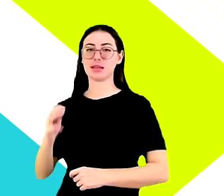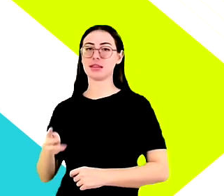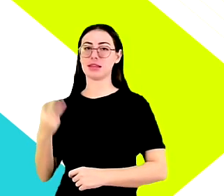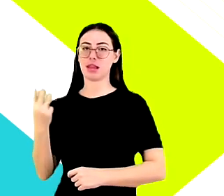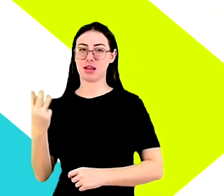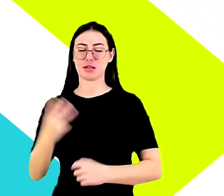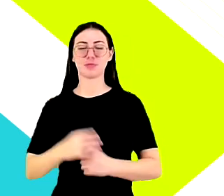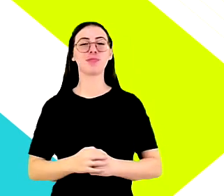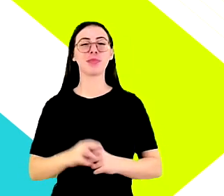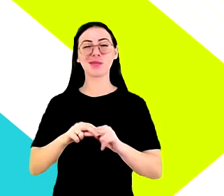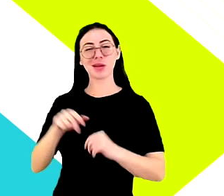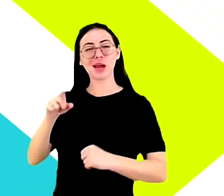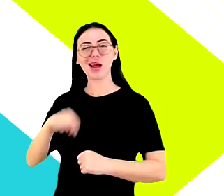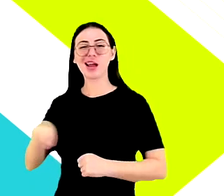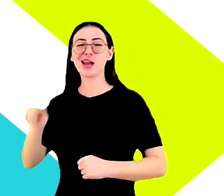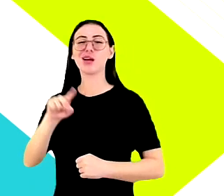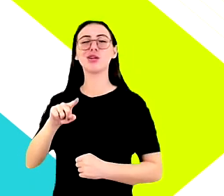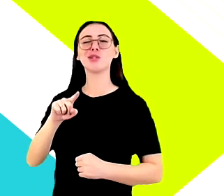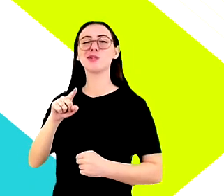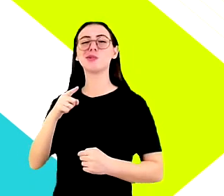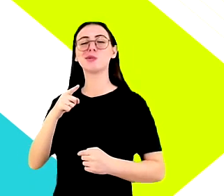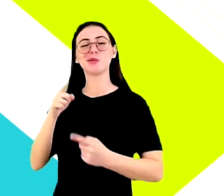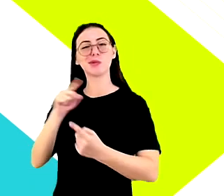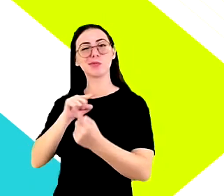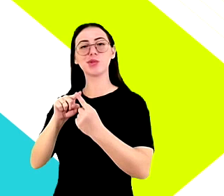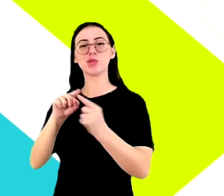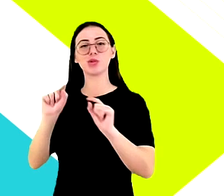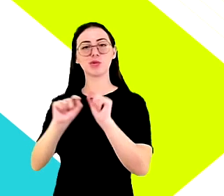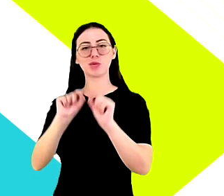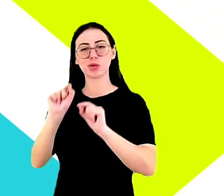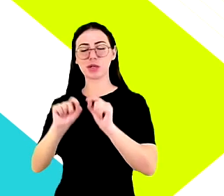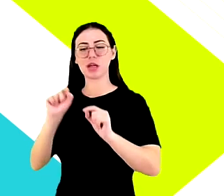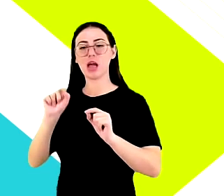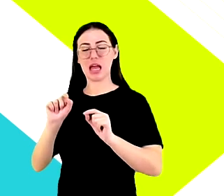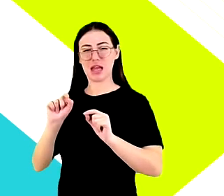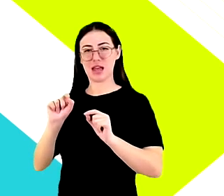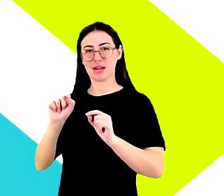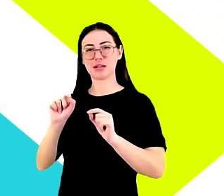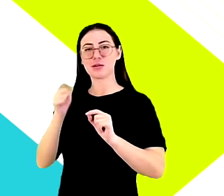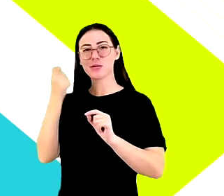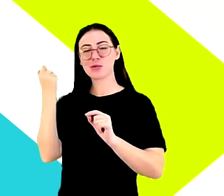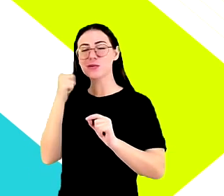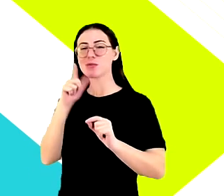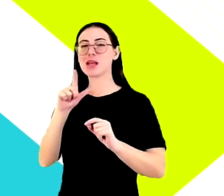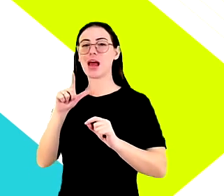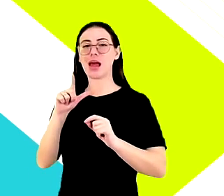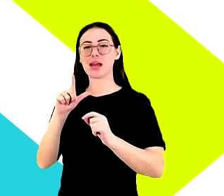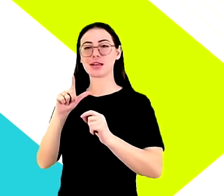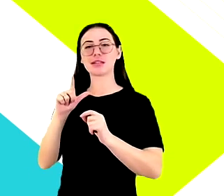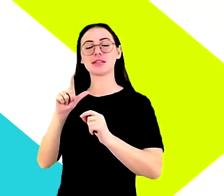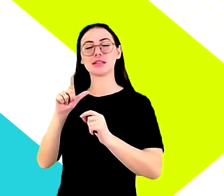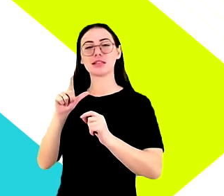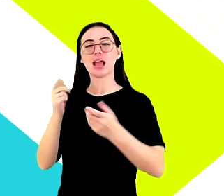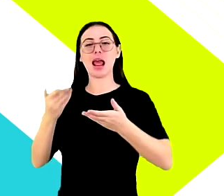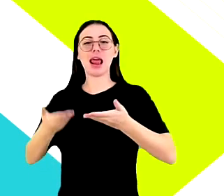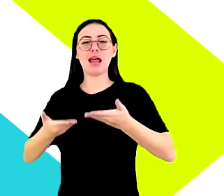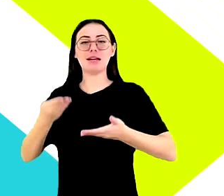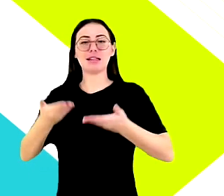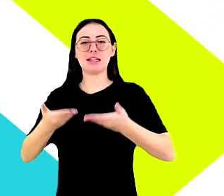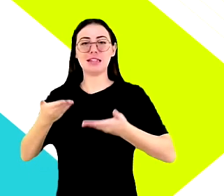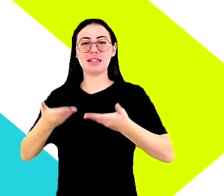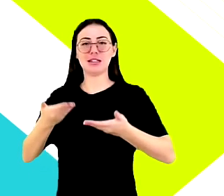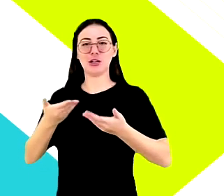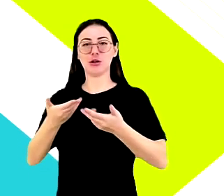as emissões, não só reduzir, mas conseguir equilibrar a questão de emissões de